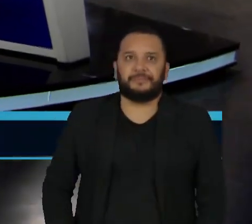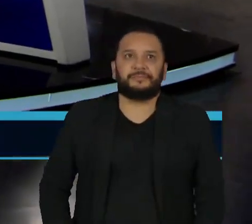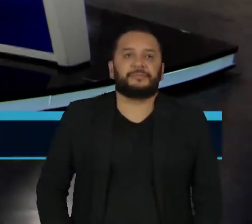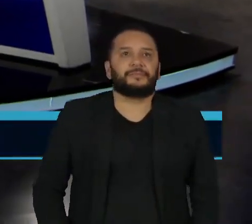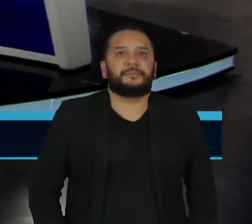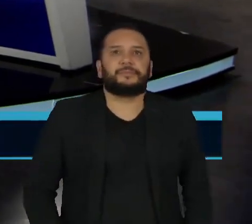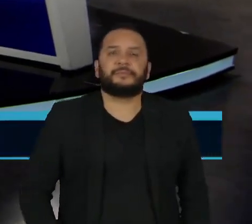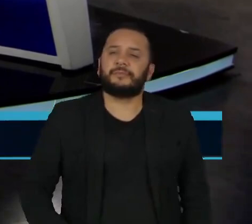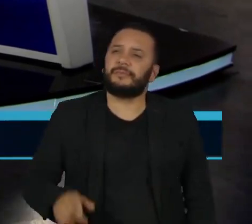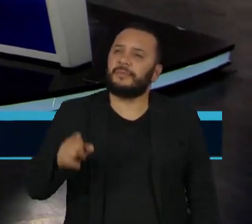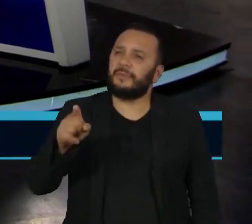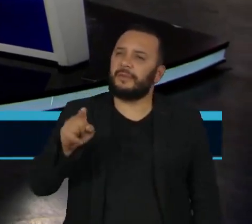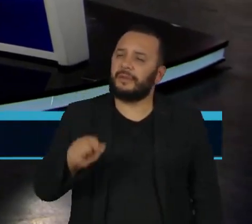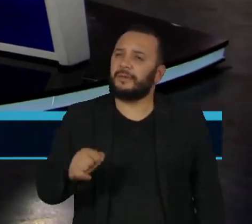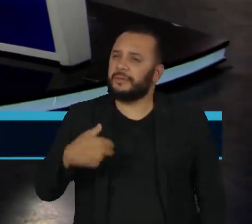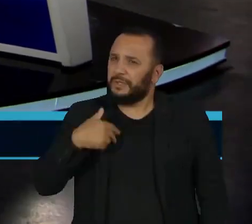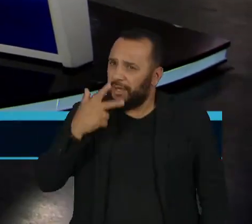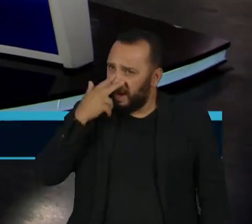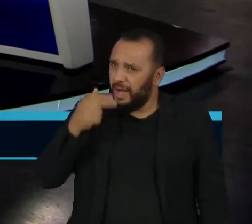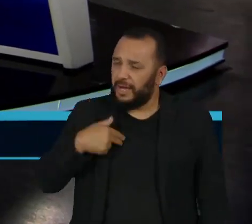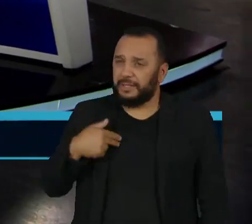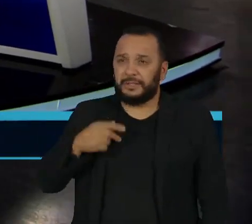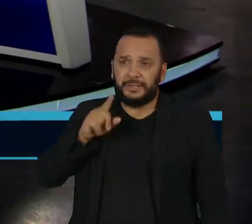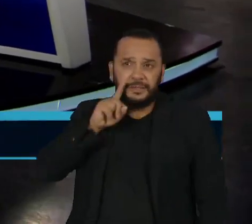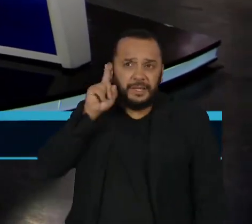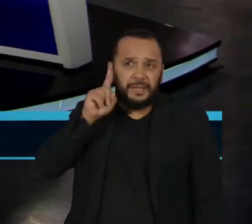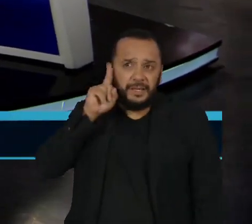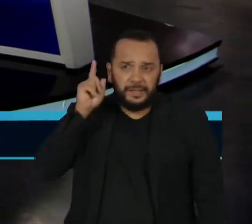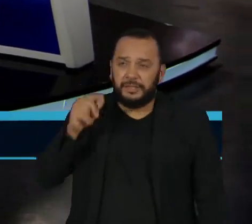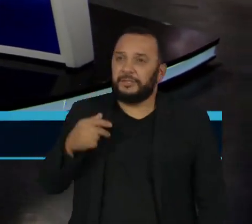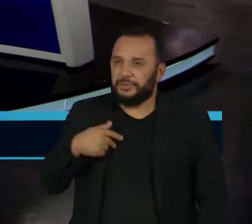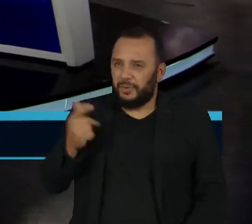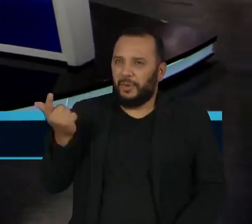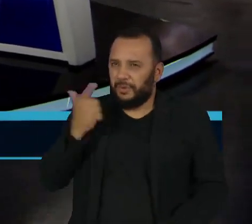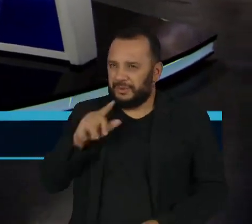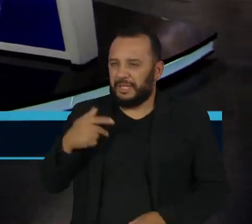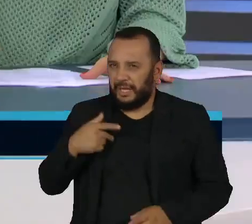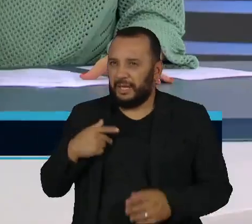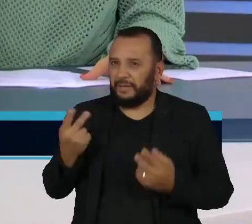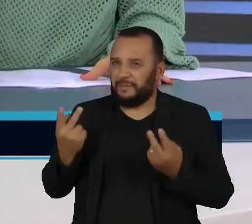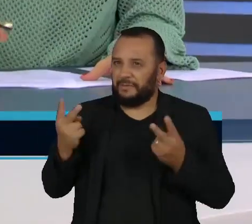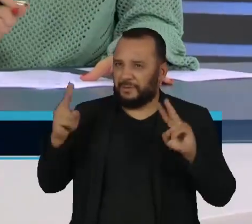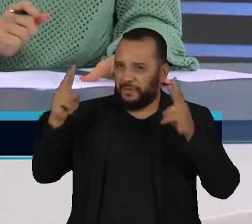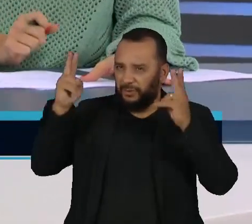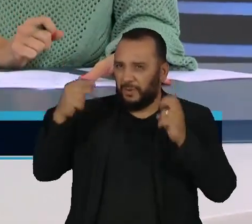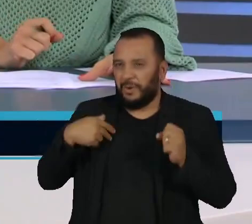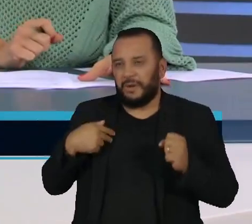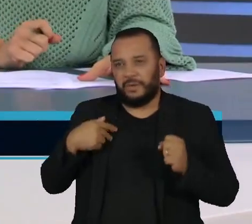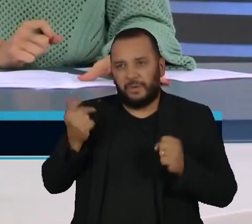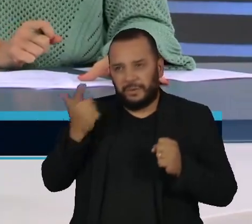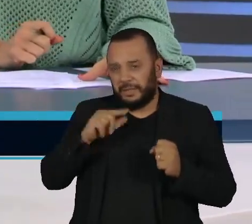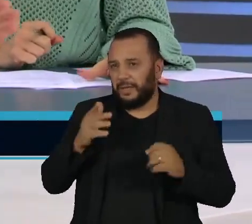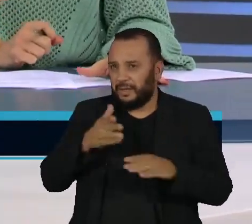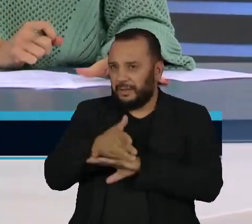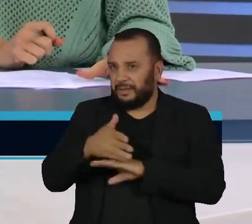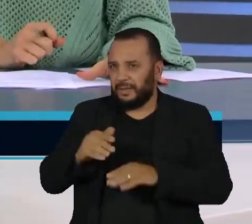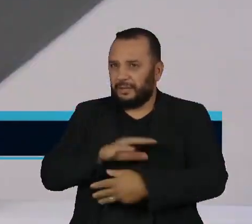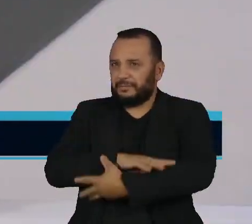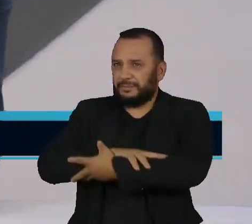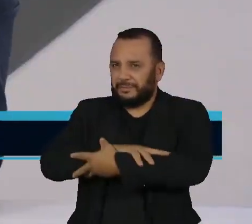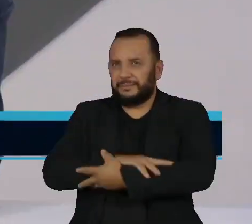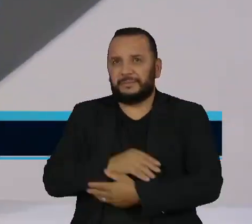Oscar? Zelensky vai conseguir vencer as possíveis resistências e concretizar essa intenção? Olha, eu concordo